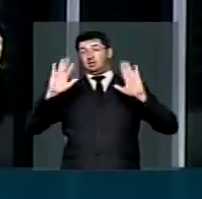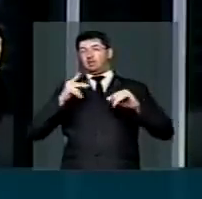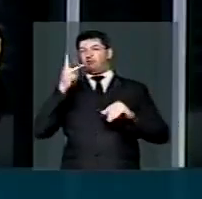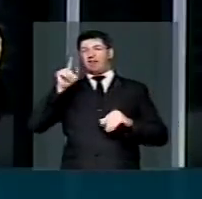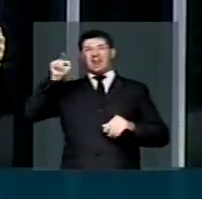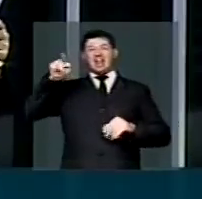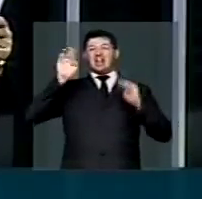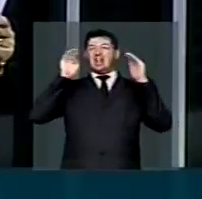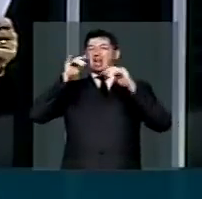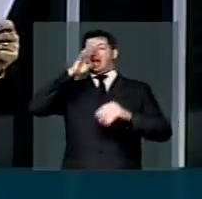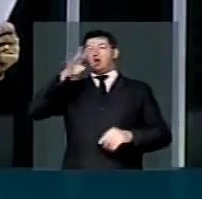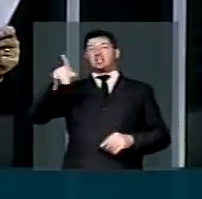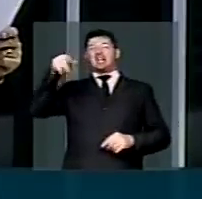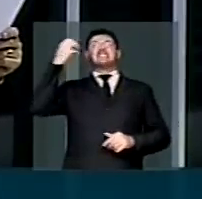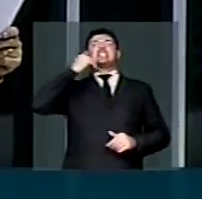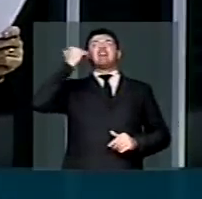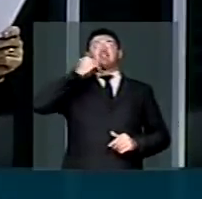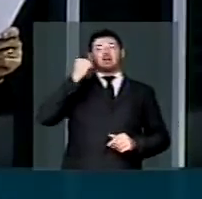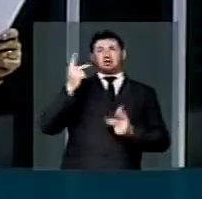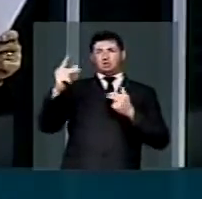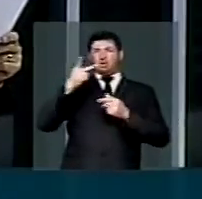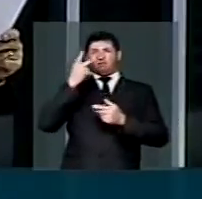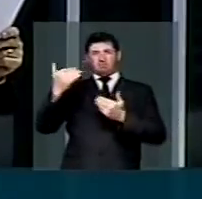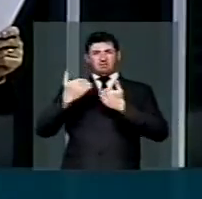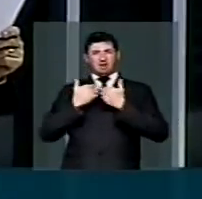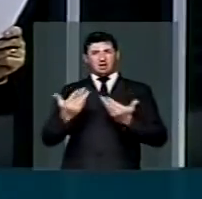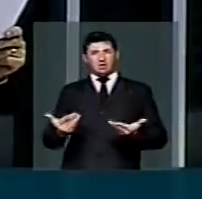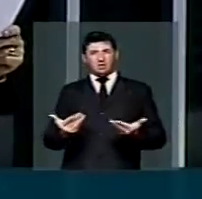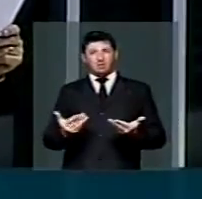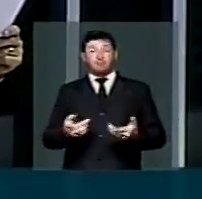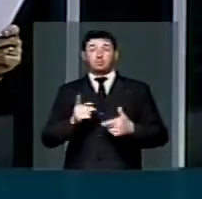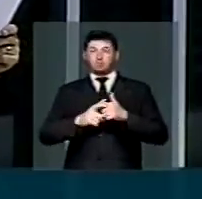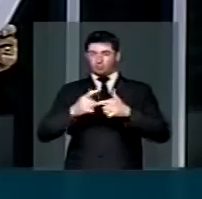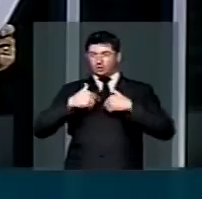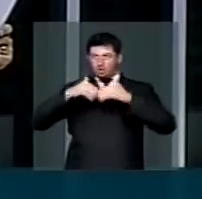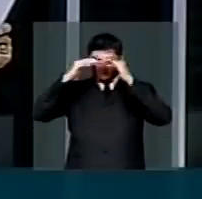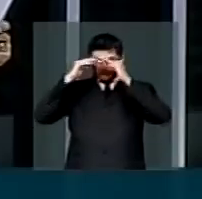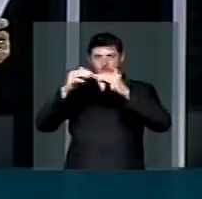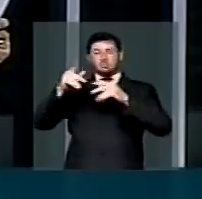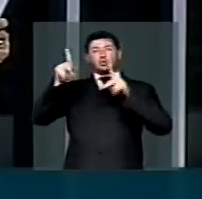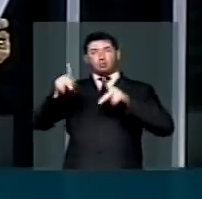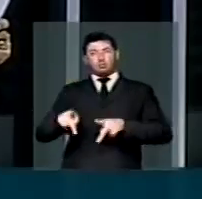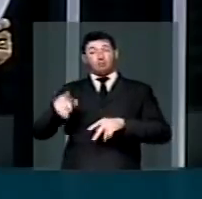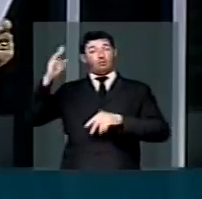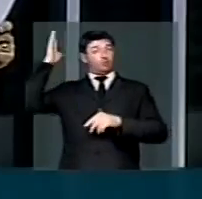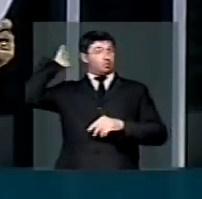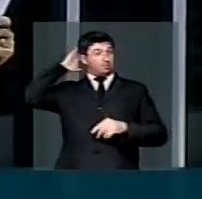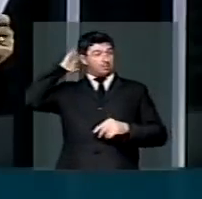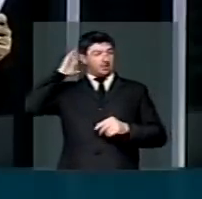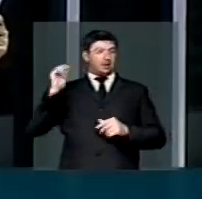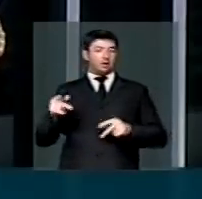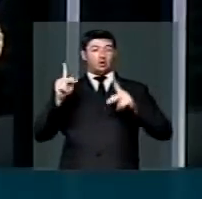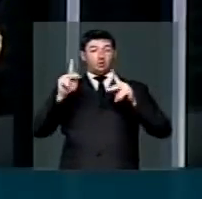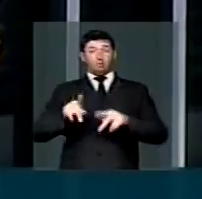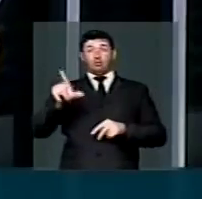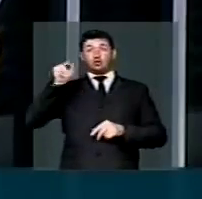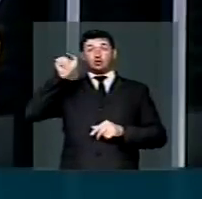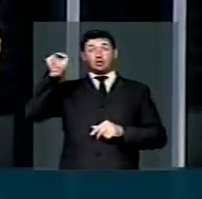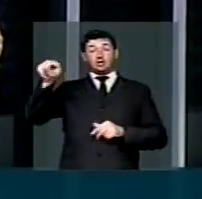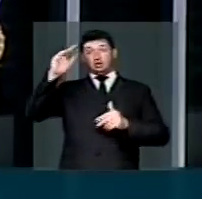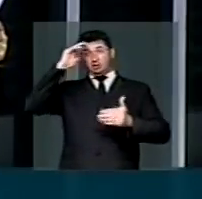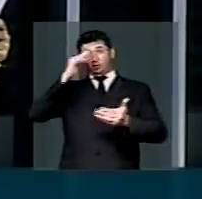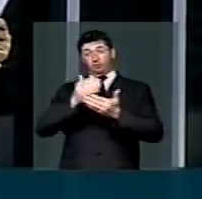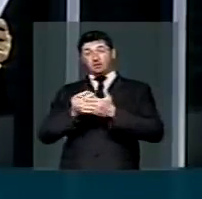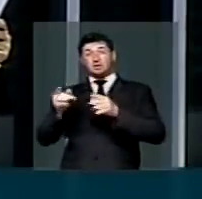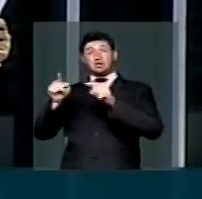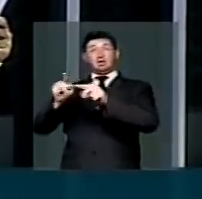de safado como ele me chamou, até porque eu tenho um grande respeito pelo povo do Pará, povo que o elegeu na